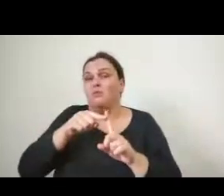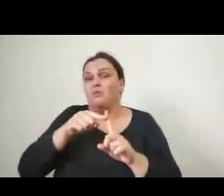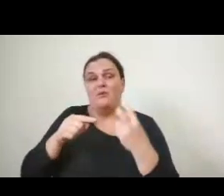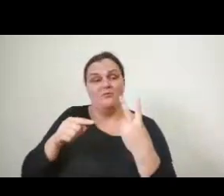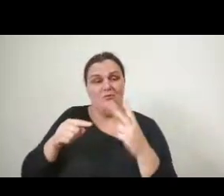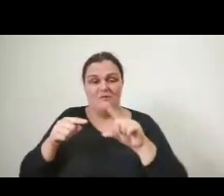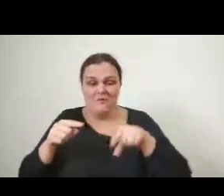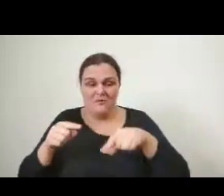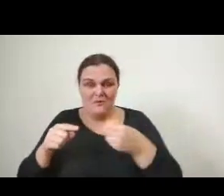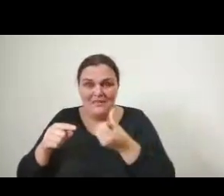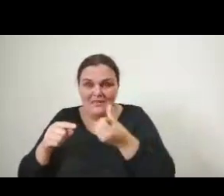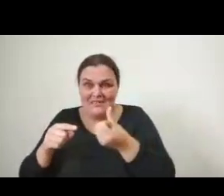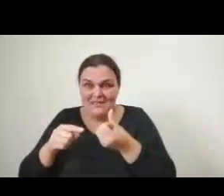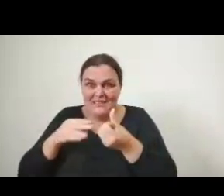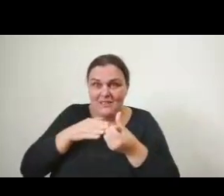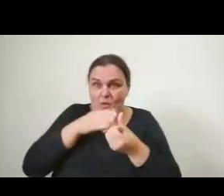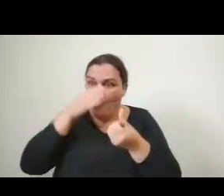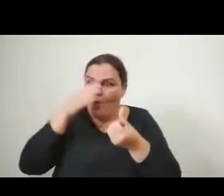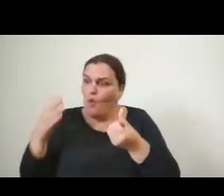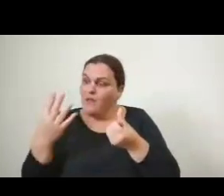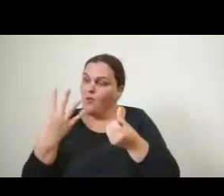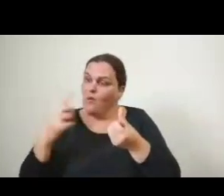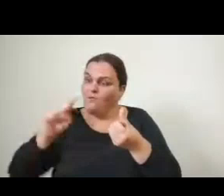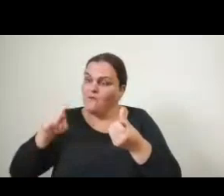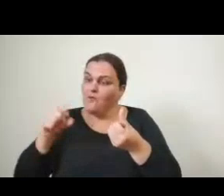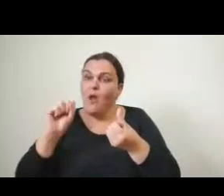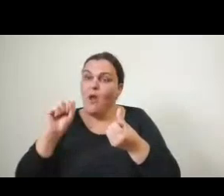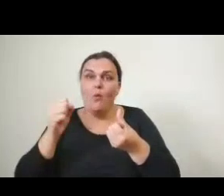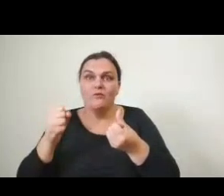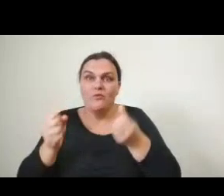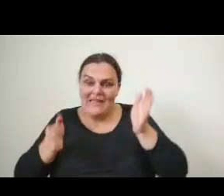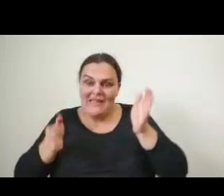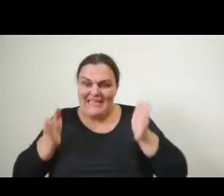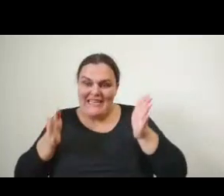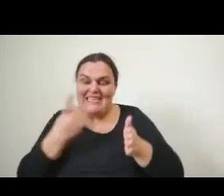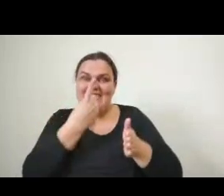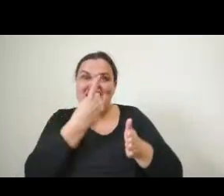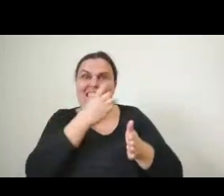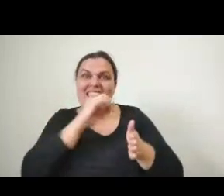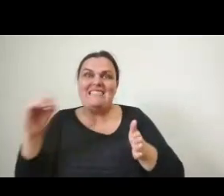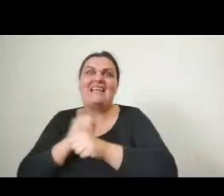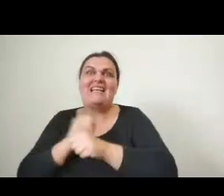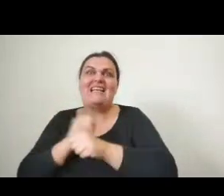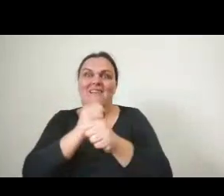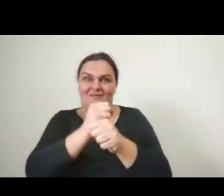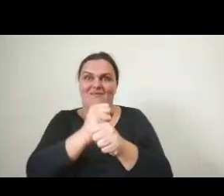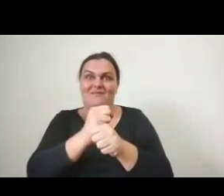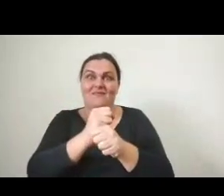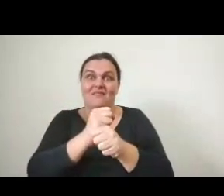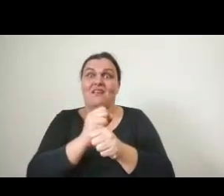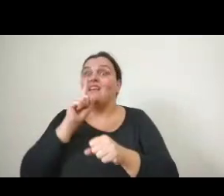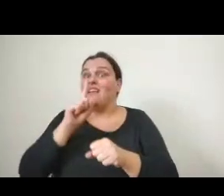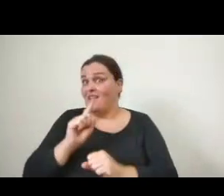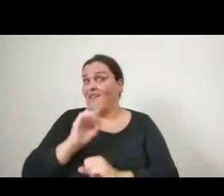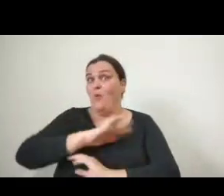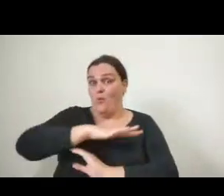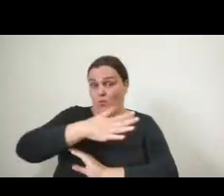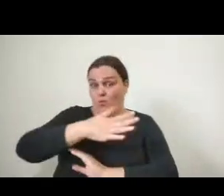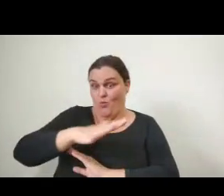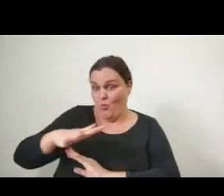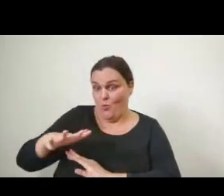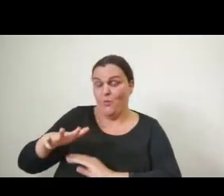desse século, fazendo com que o nível dos oceanos aumente de 45 a 82